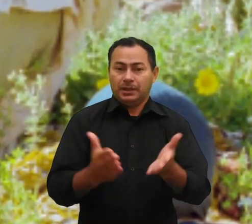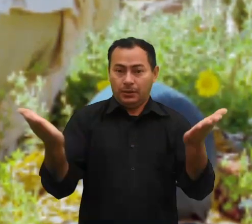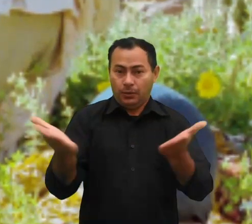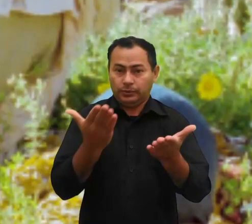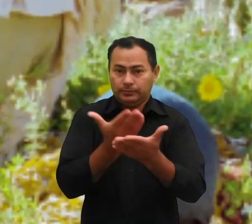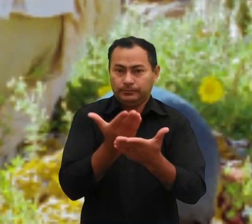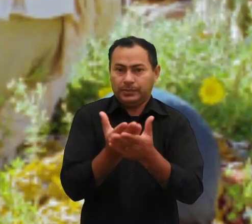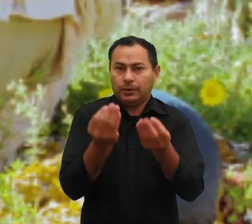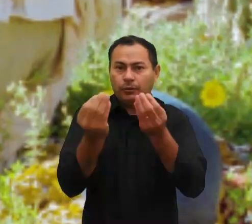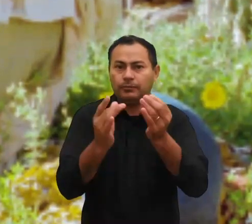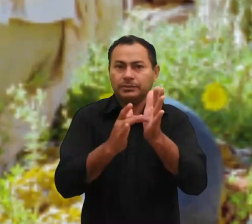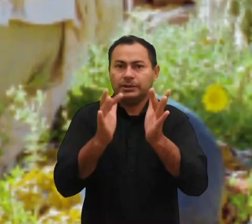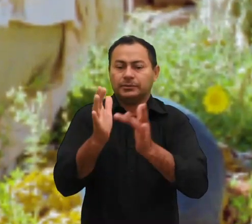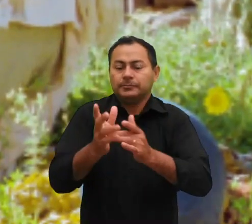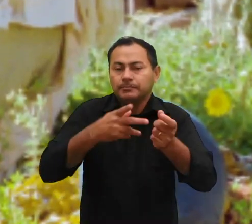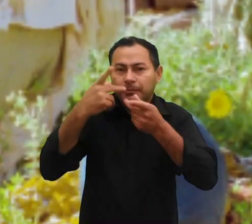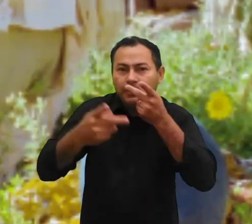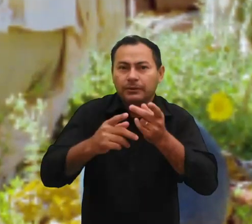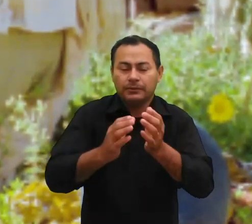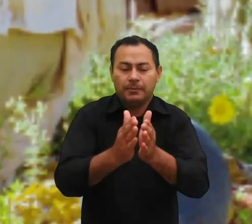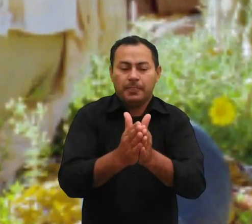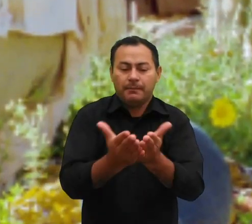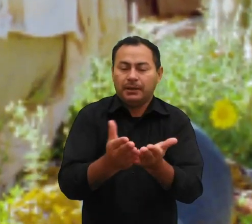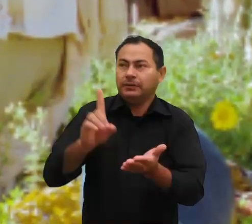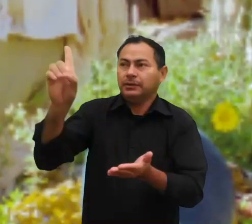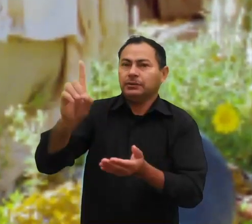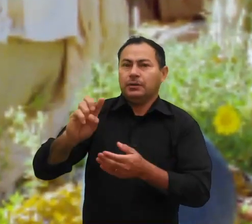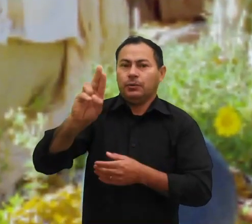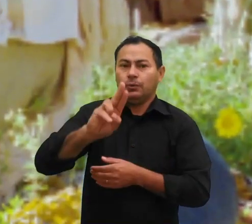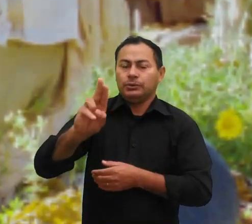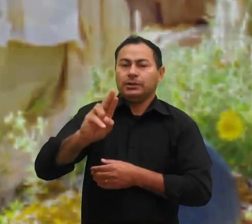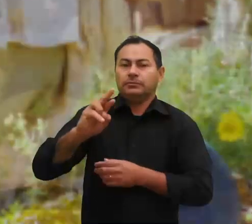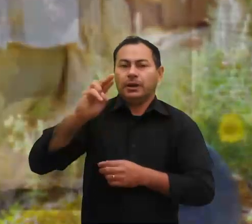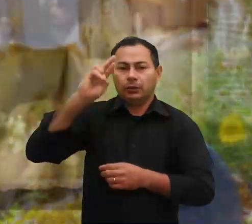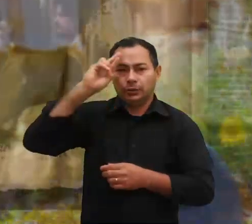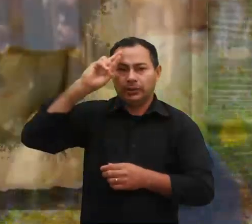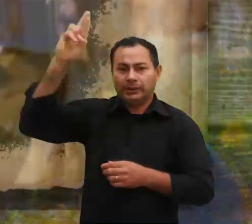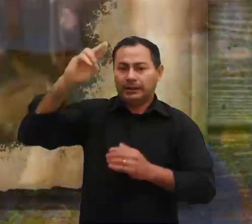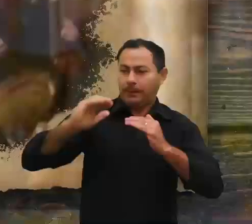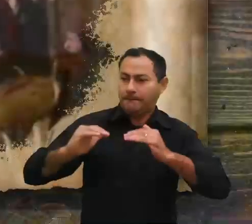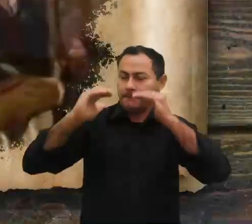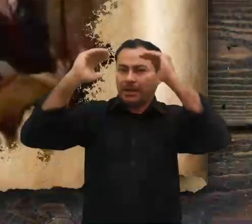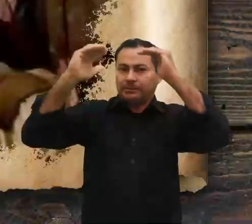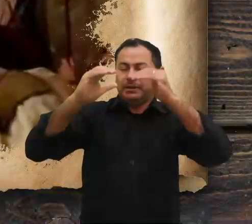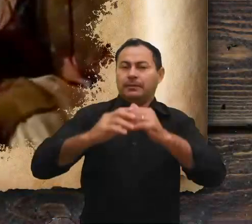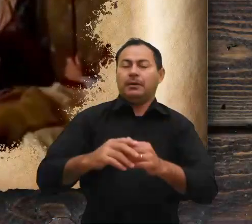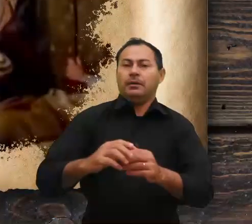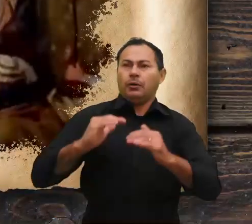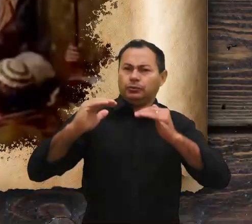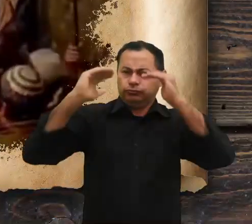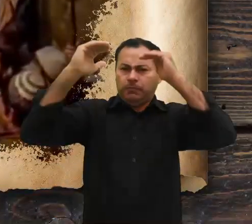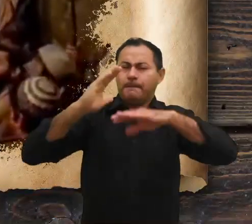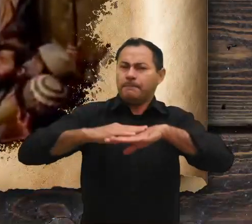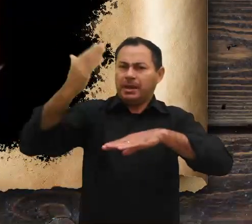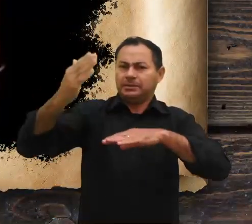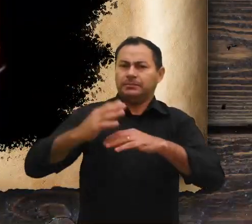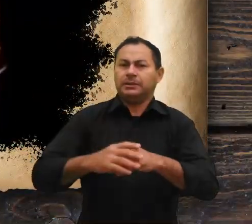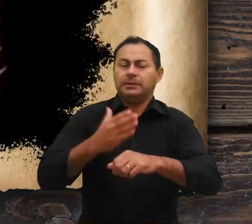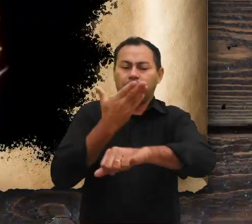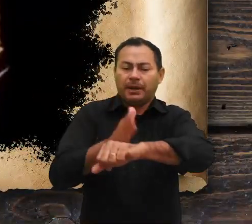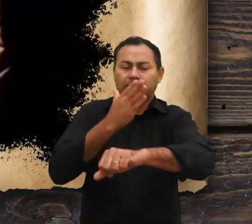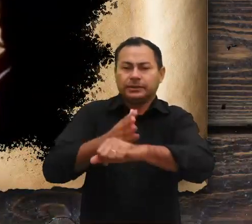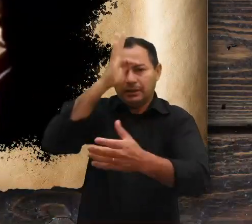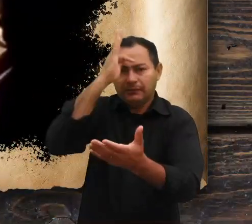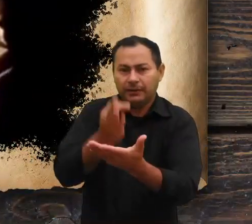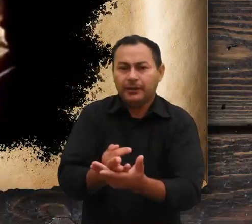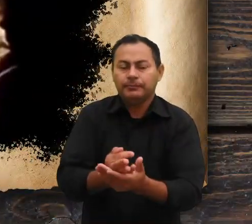No estudo de hoje veremos como Jesus citou as Escrituras usando-as como autoridade máxima de fé e prática na sua vida.